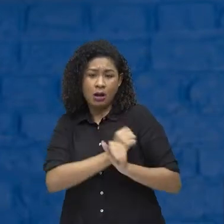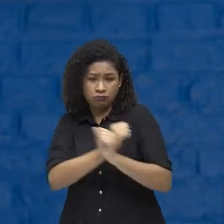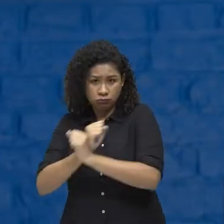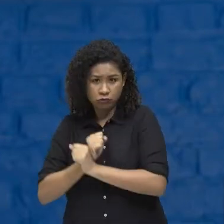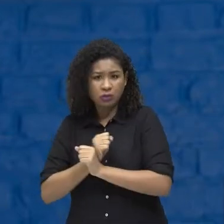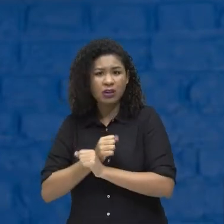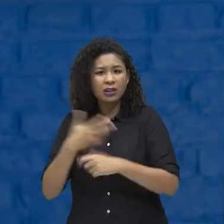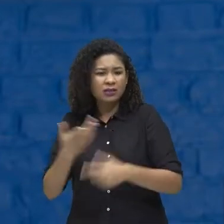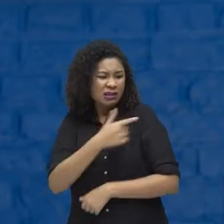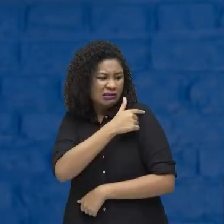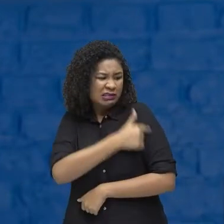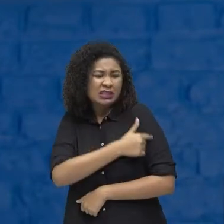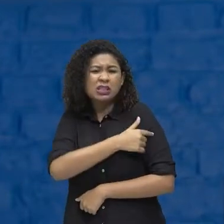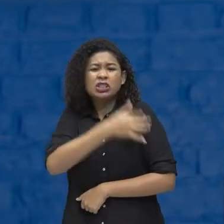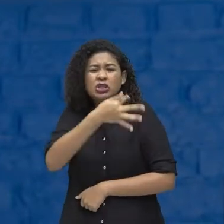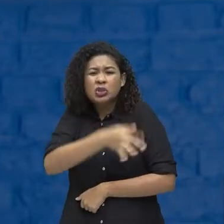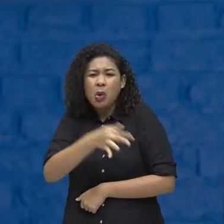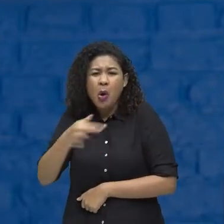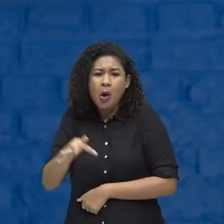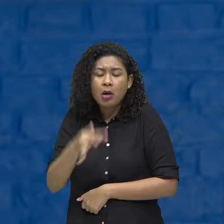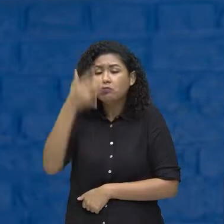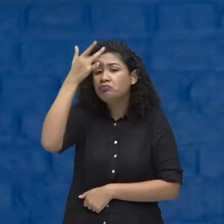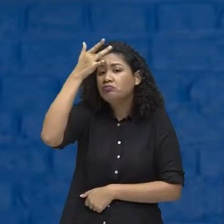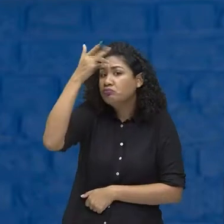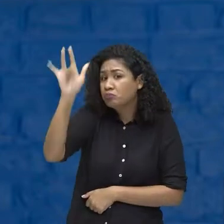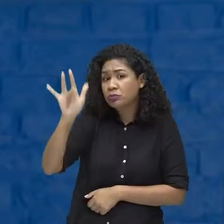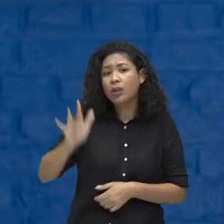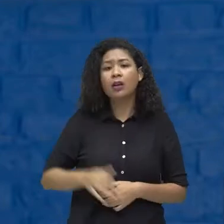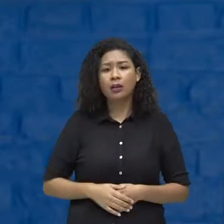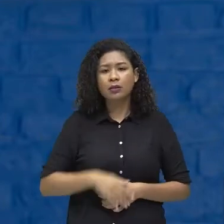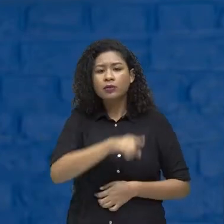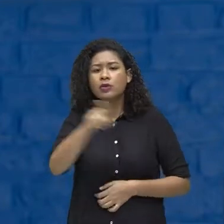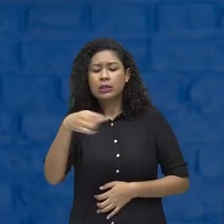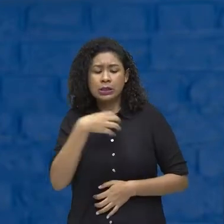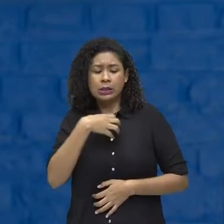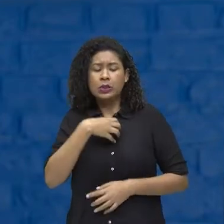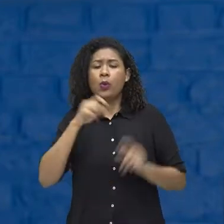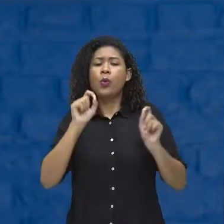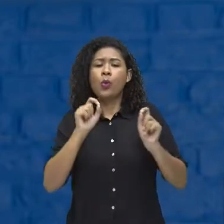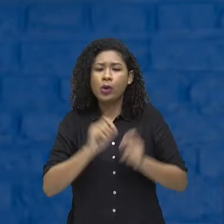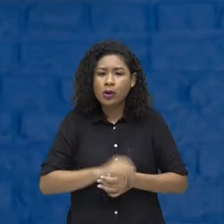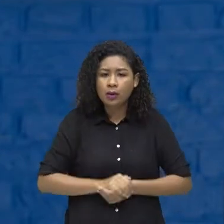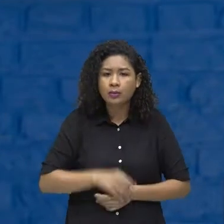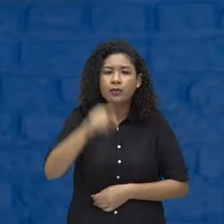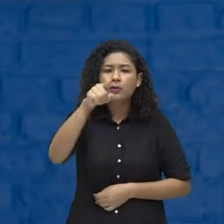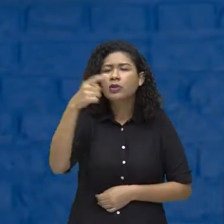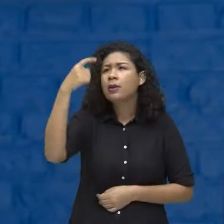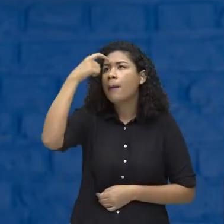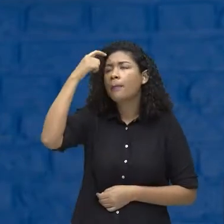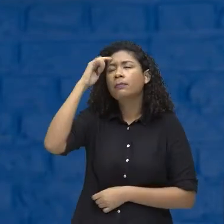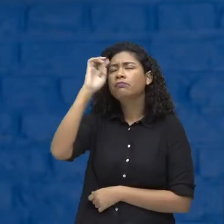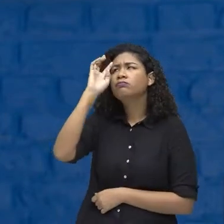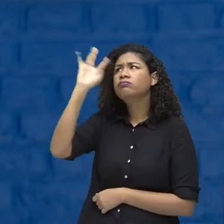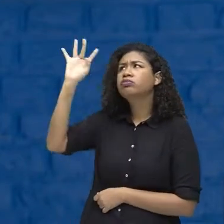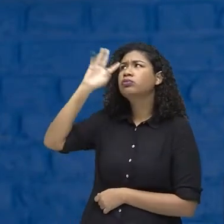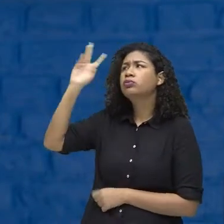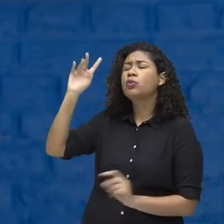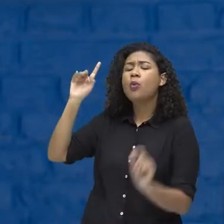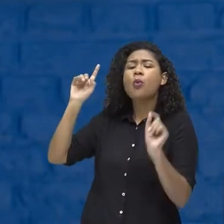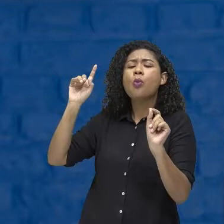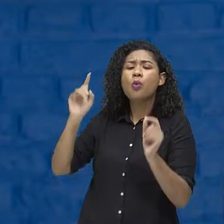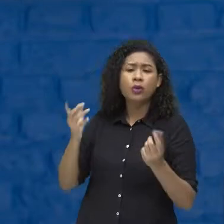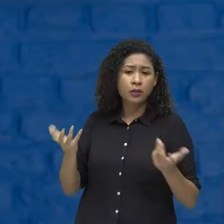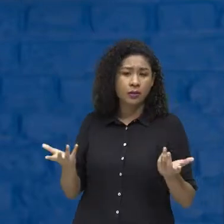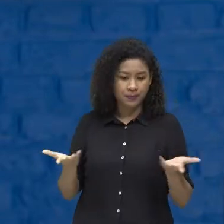seu corpo hoje? E o que você está pensando? Aconteceu algum fato importante com você hoje? Algum fato assim que